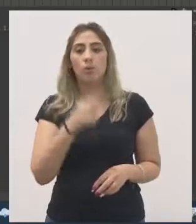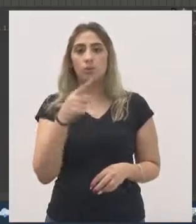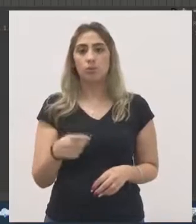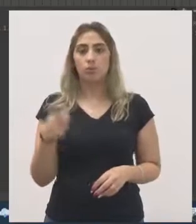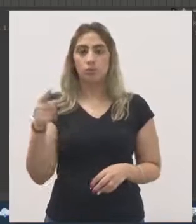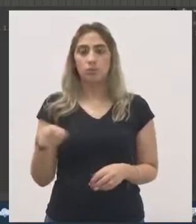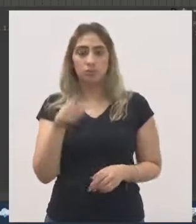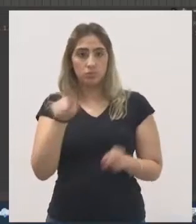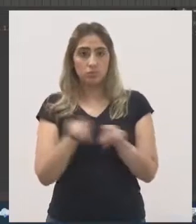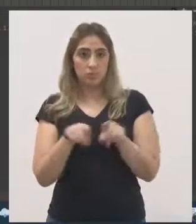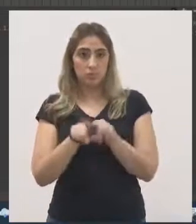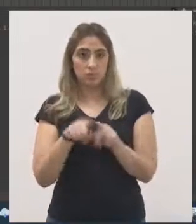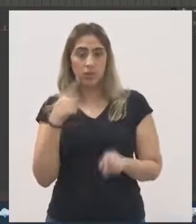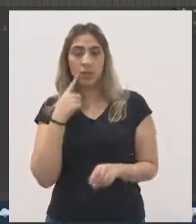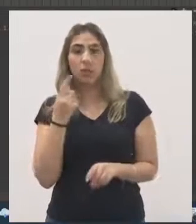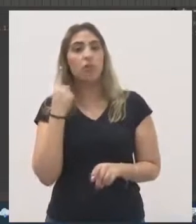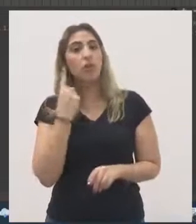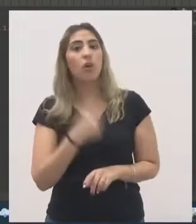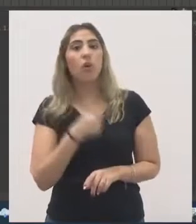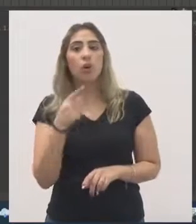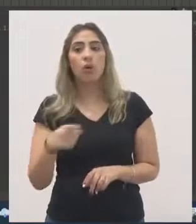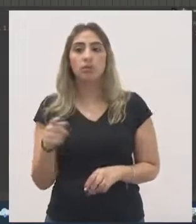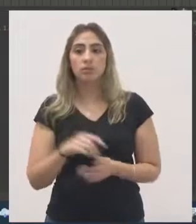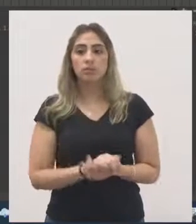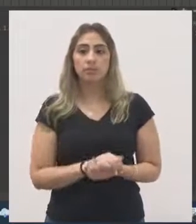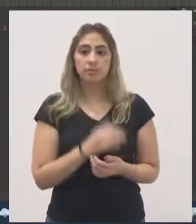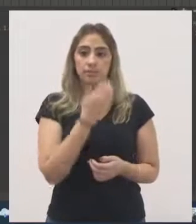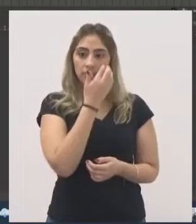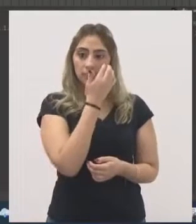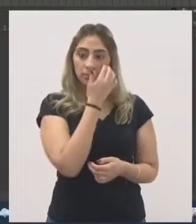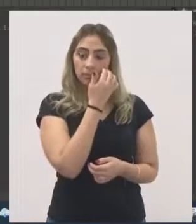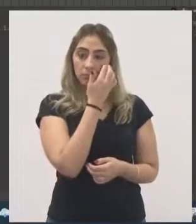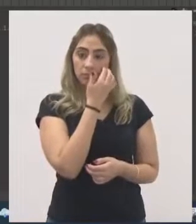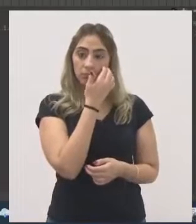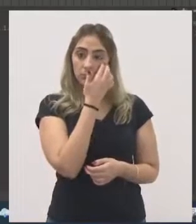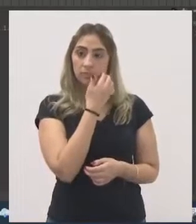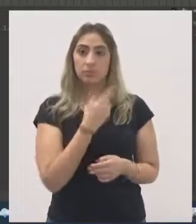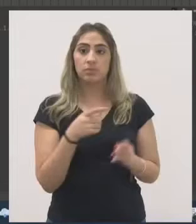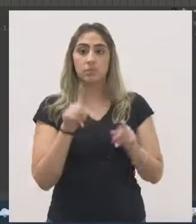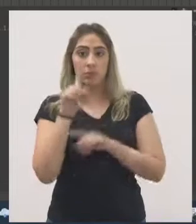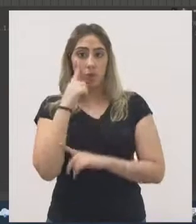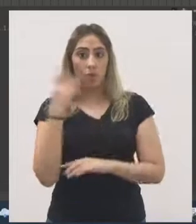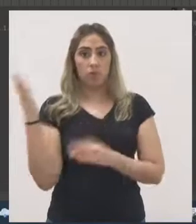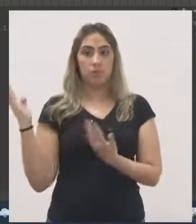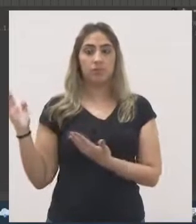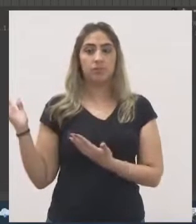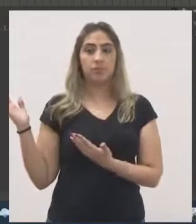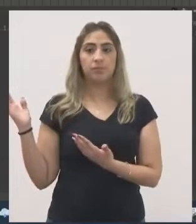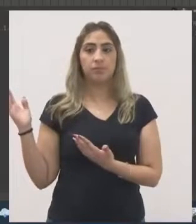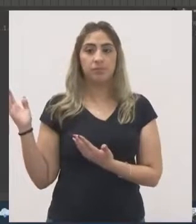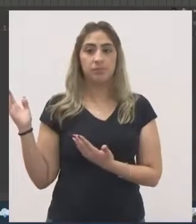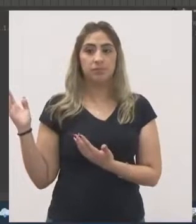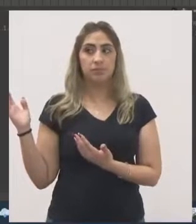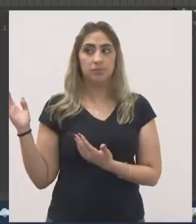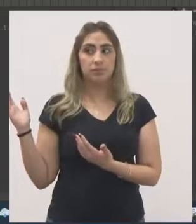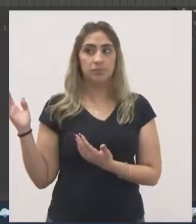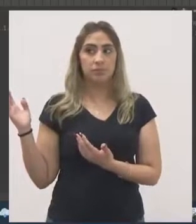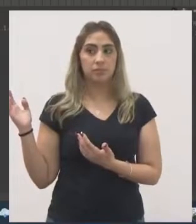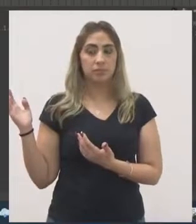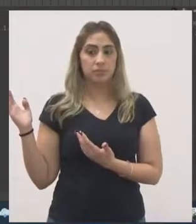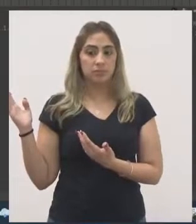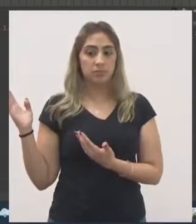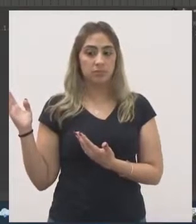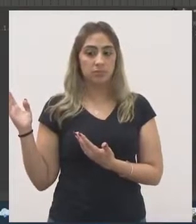o download, vir aqui em File, Open e traz